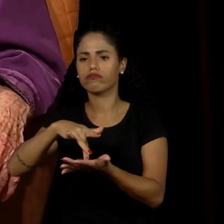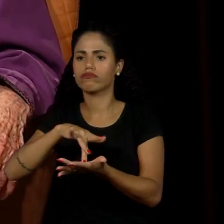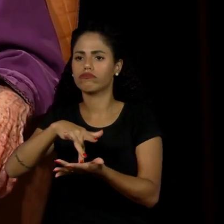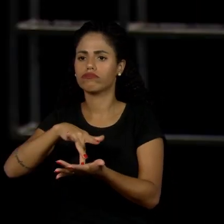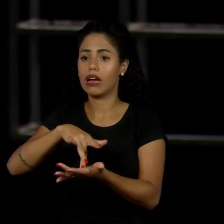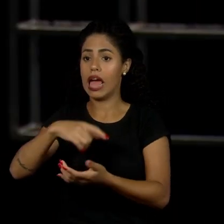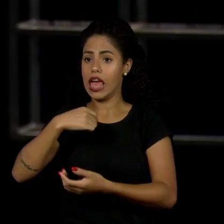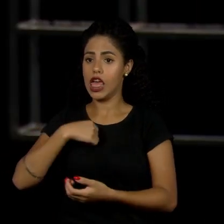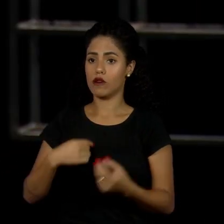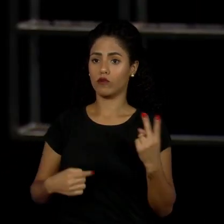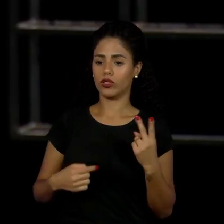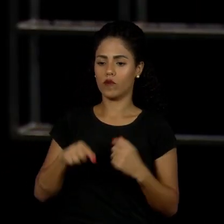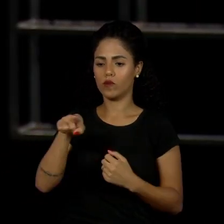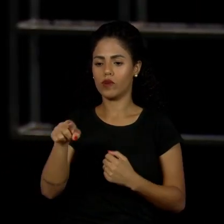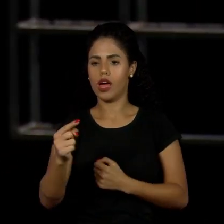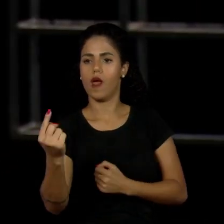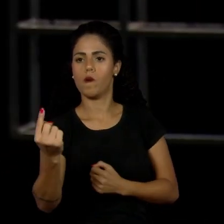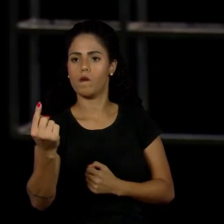aquilo, né?